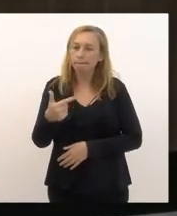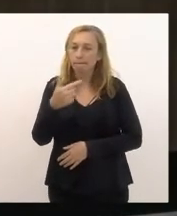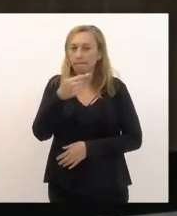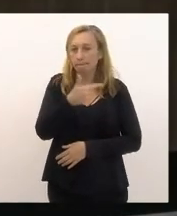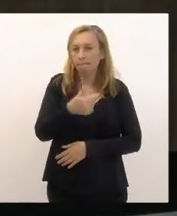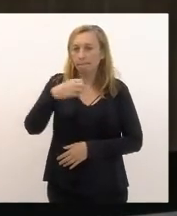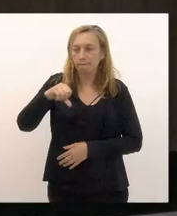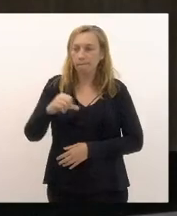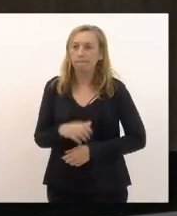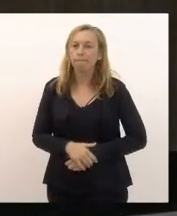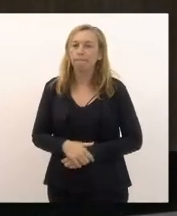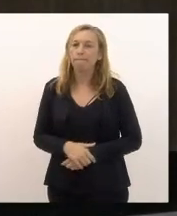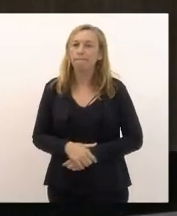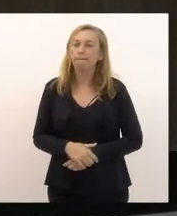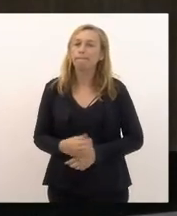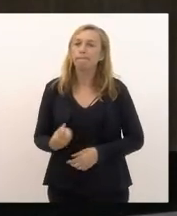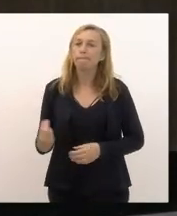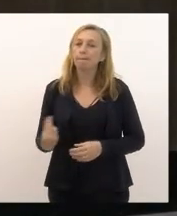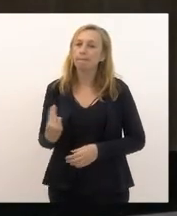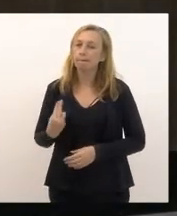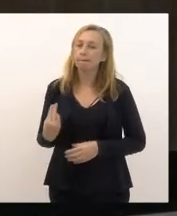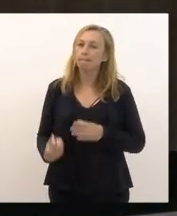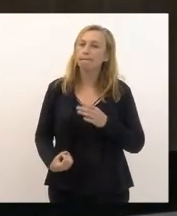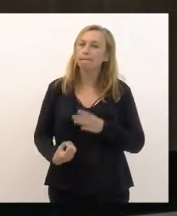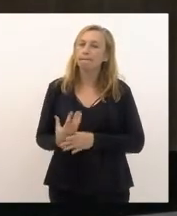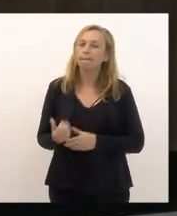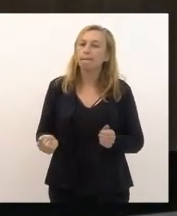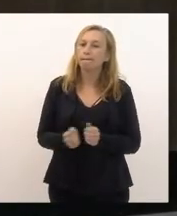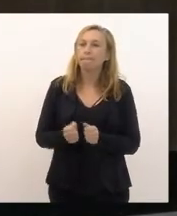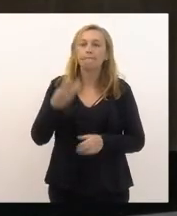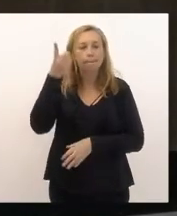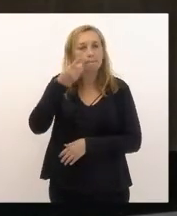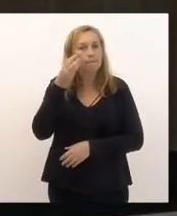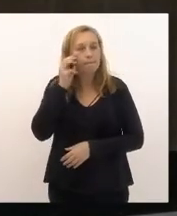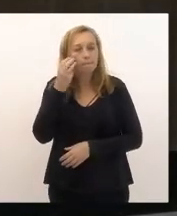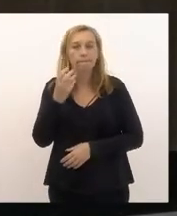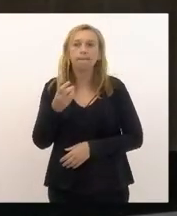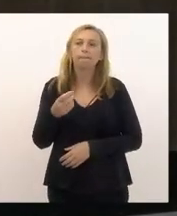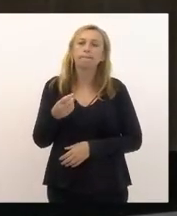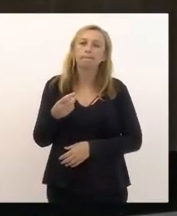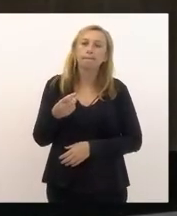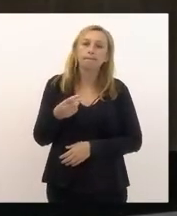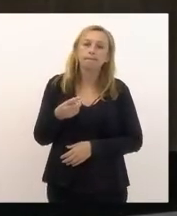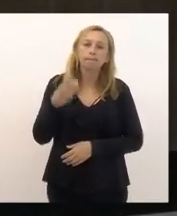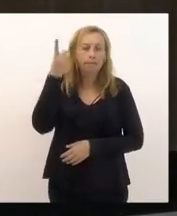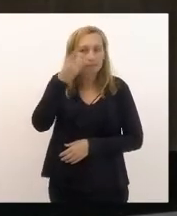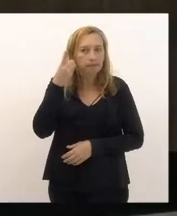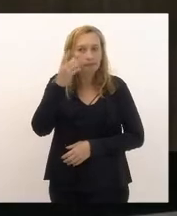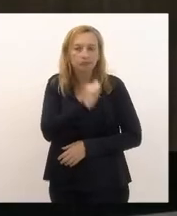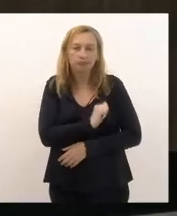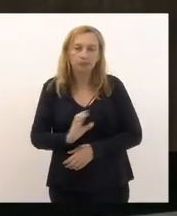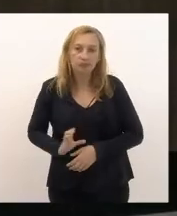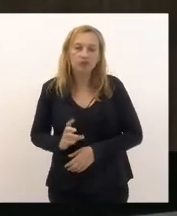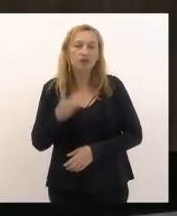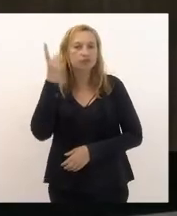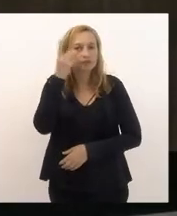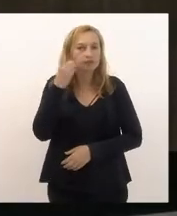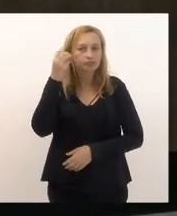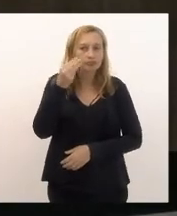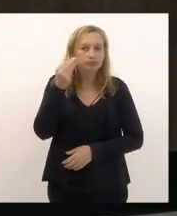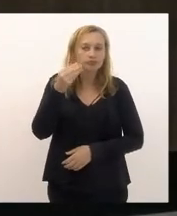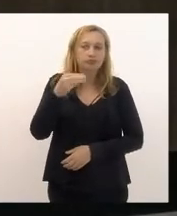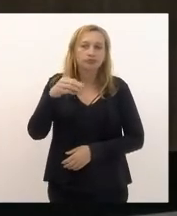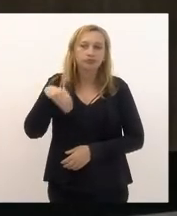363/2019, de que nós somos coautores, junto com o deputado Valdec Carneiro, com o deputado André Siciliano, o deputado Carlos